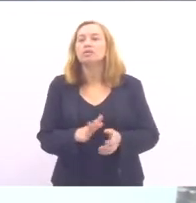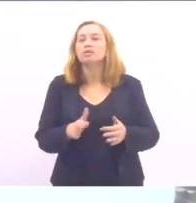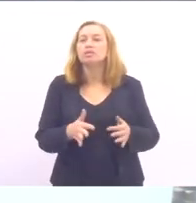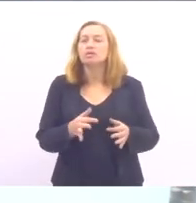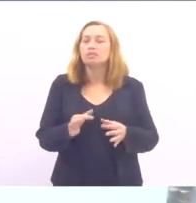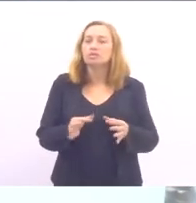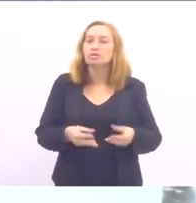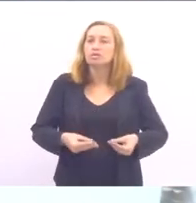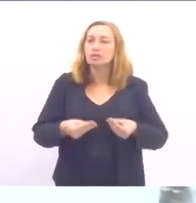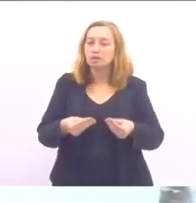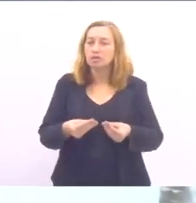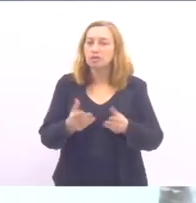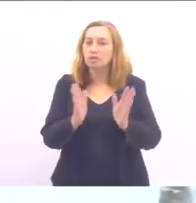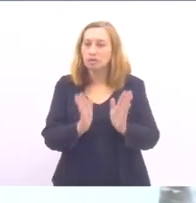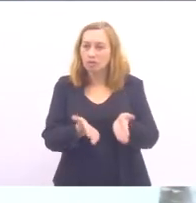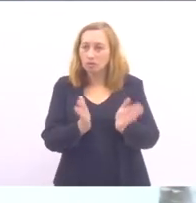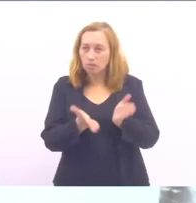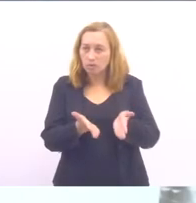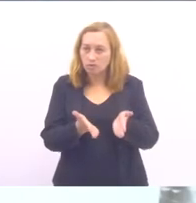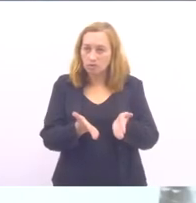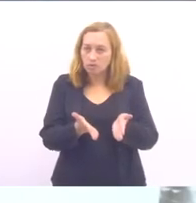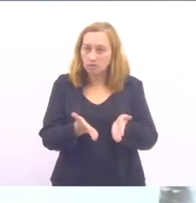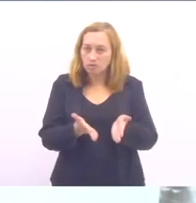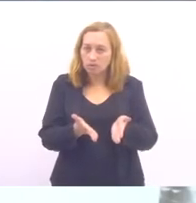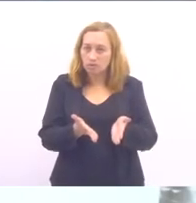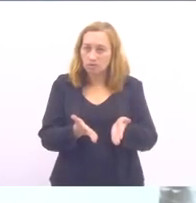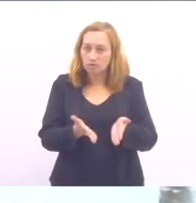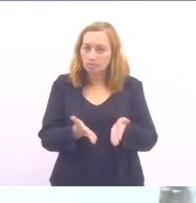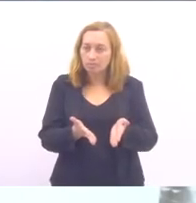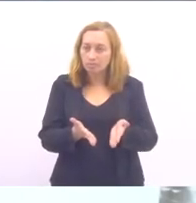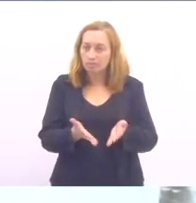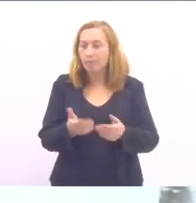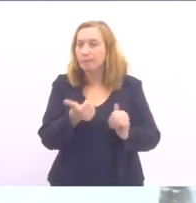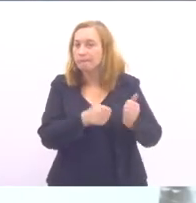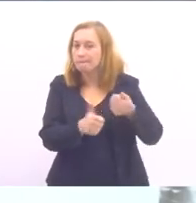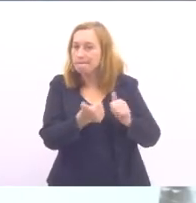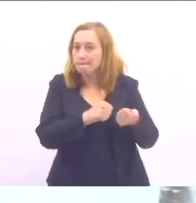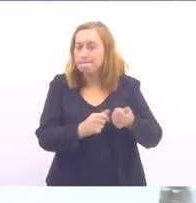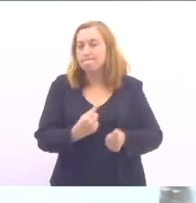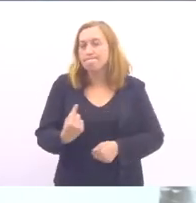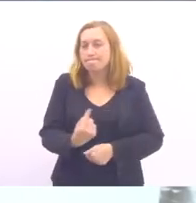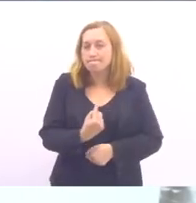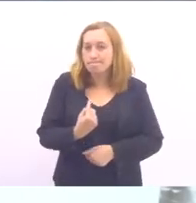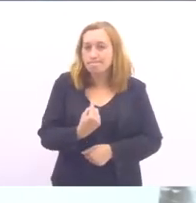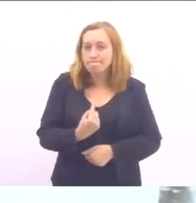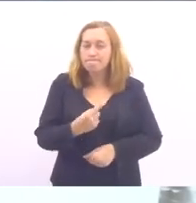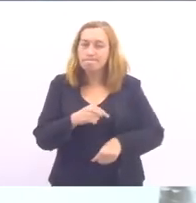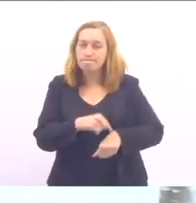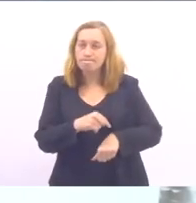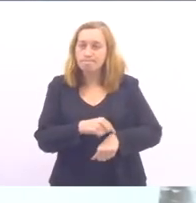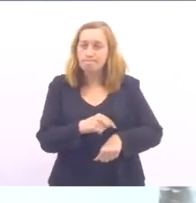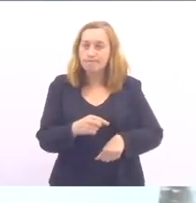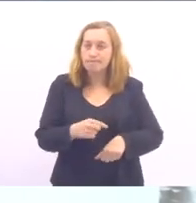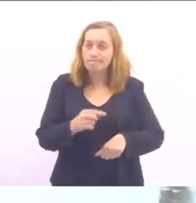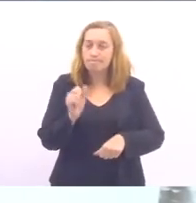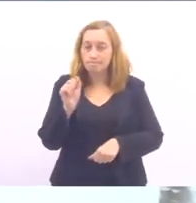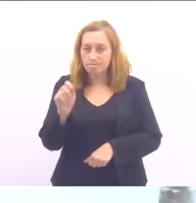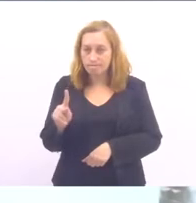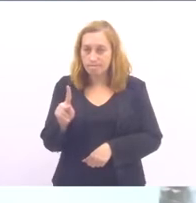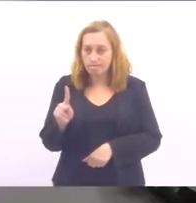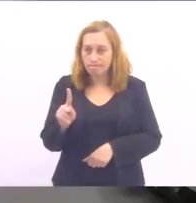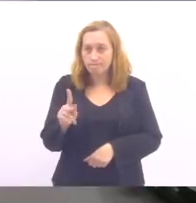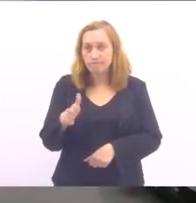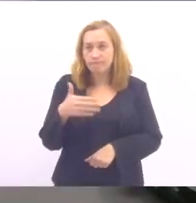elas foram entregues hoje para a nossa avaliação. Né? A partir do momento que a gente der o ok,